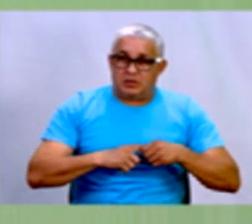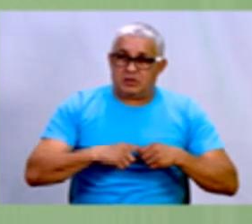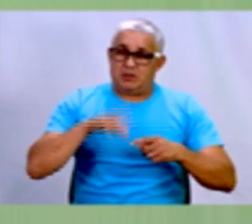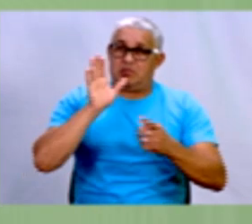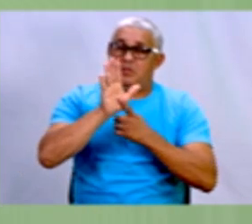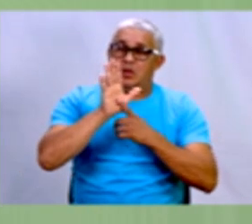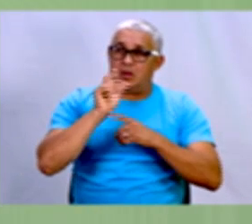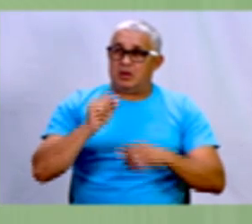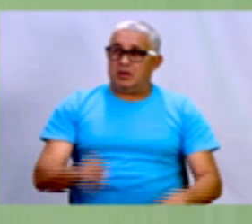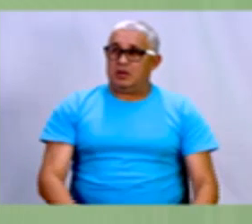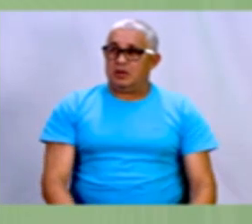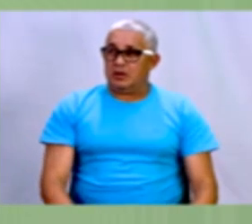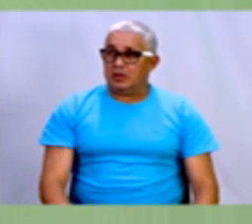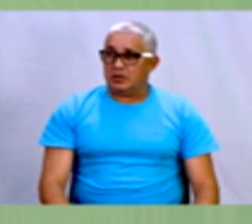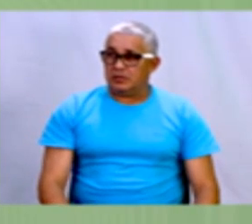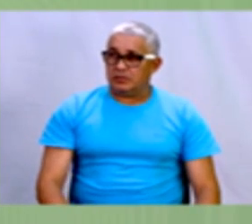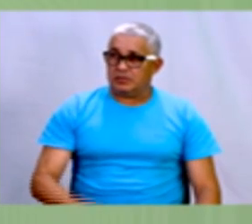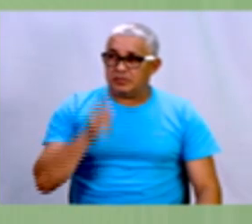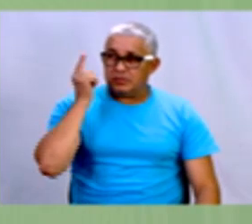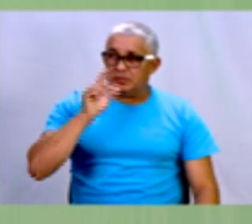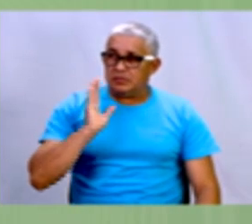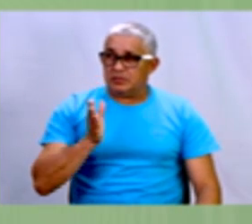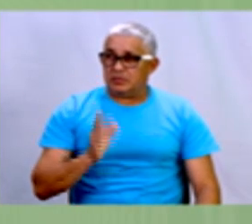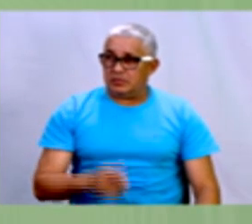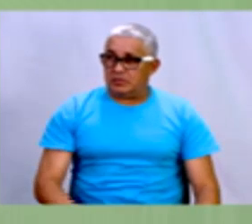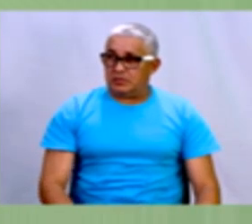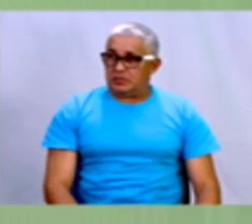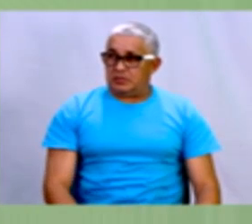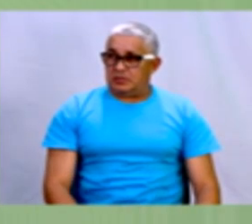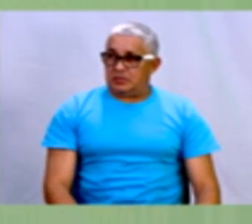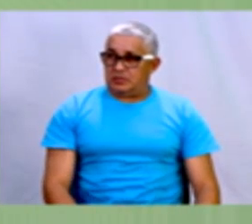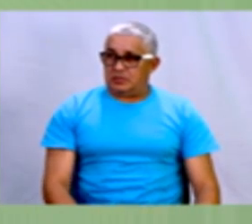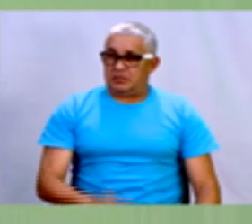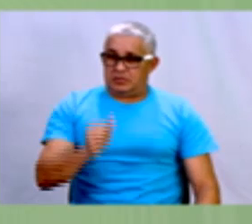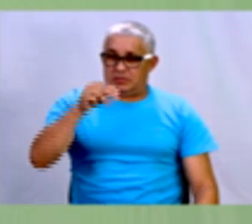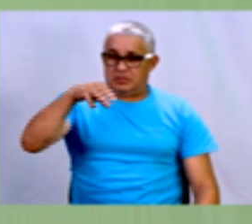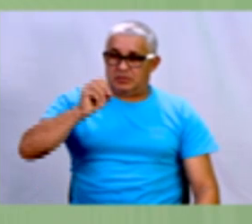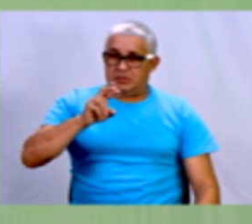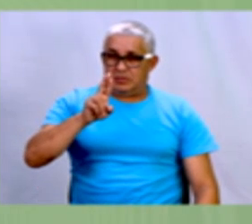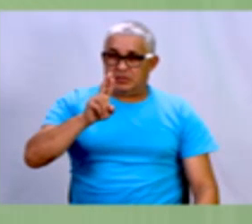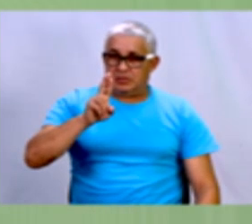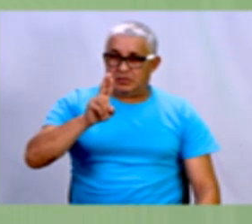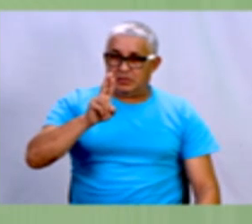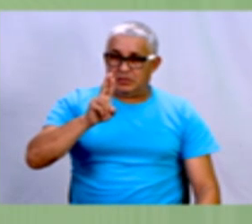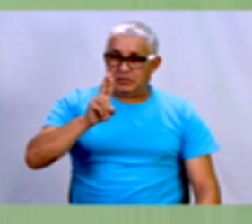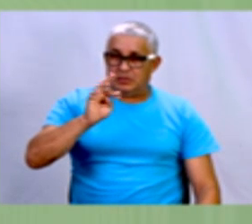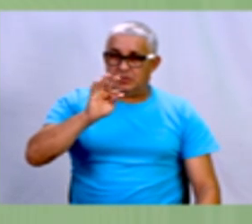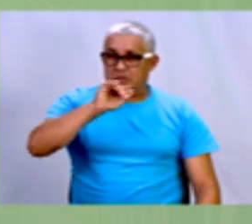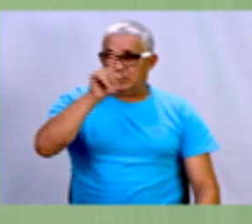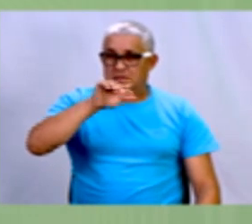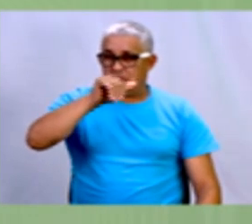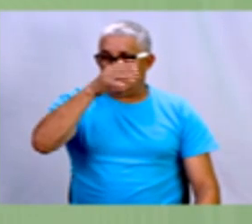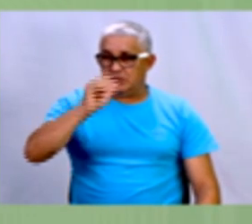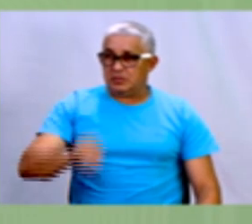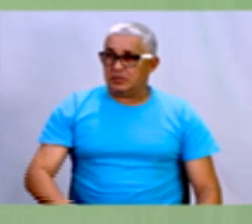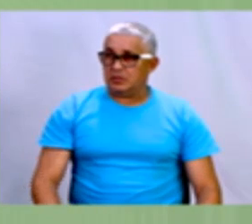vocês que a gente já consegue ver. Se isso aqui é minha amortização, eu estou pagando isso aqui de juro. Então,